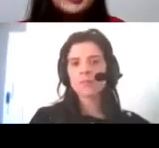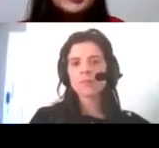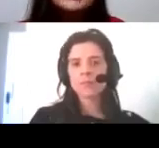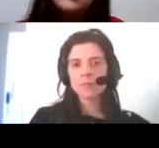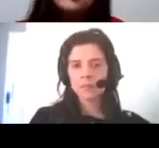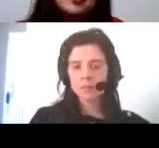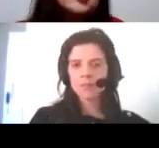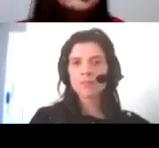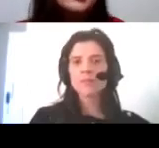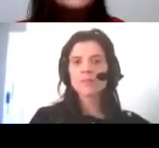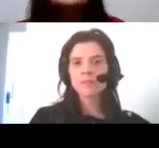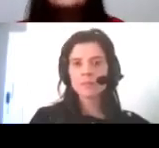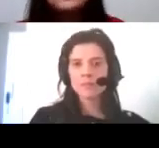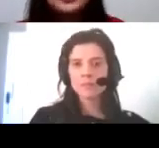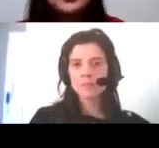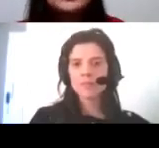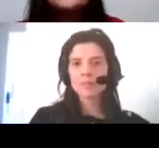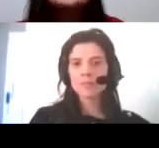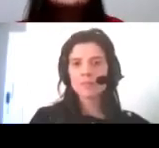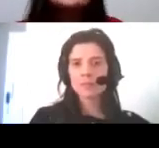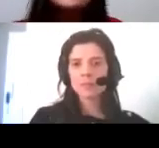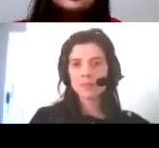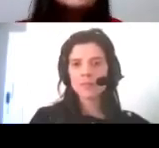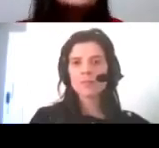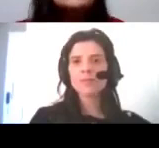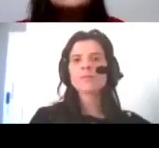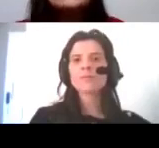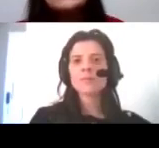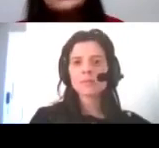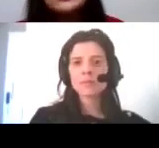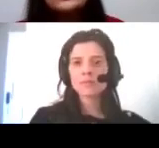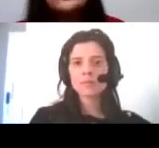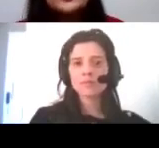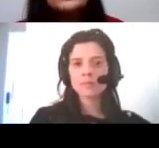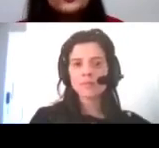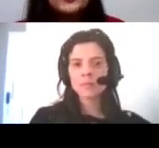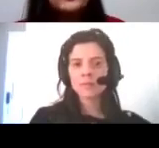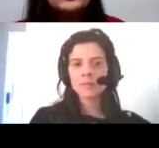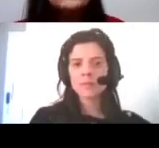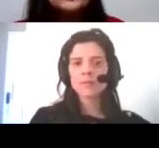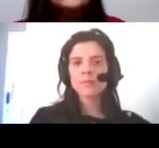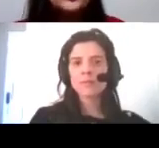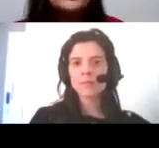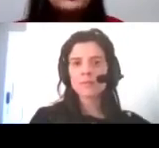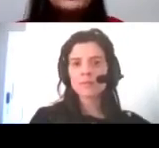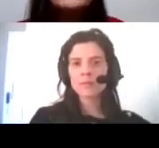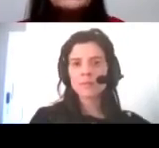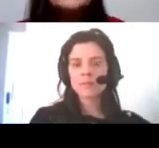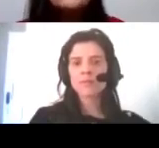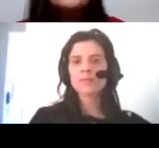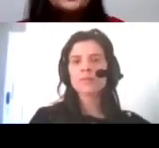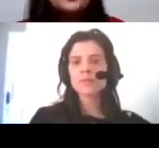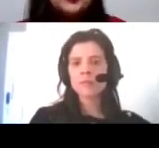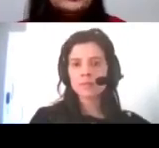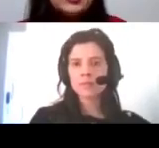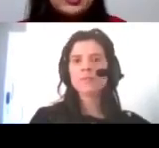uma delas. Vai ficar no slide, vai ficar aí na nossa apresentação. Se vocês quiserem retomar num outro momento, é